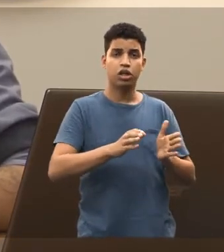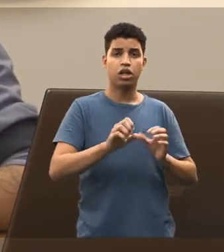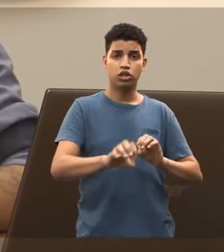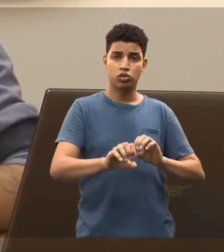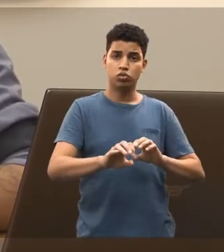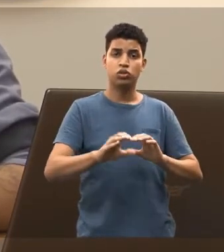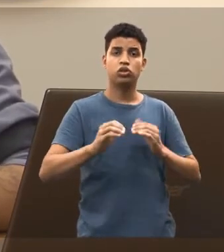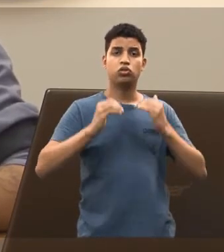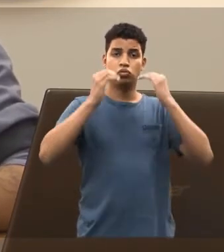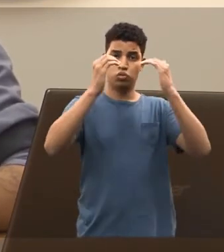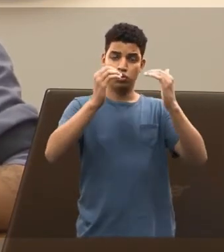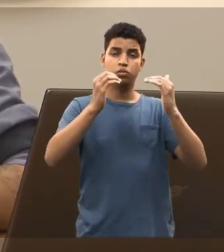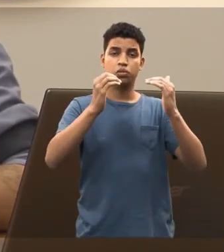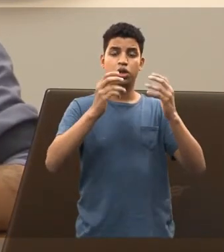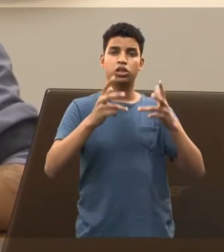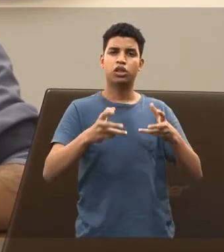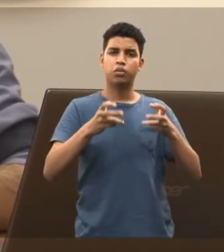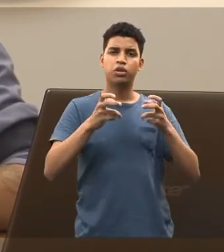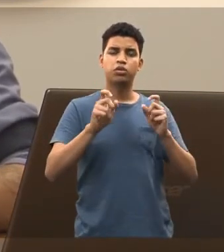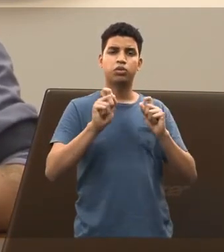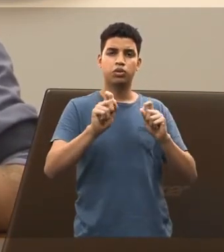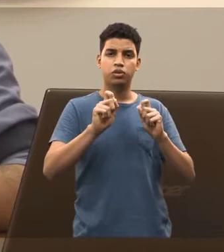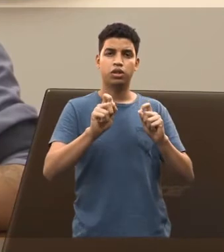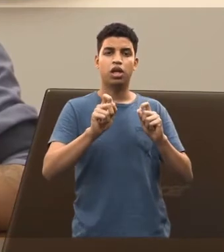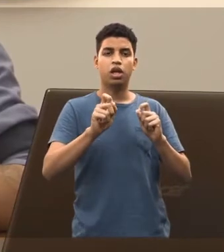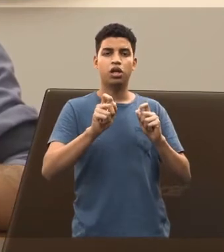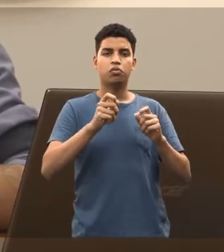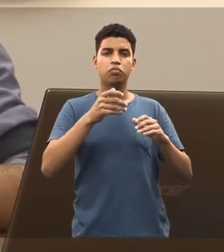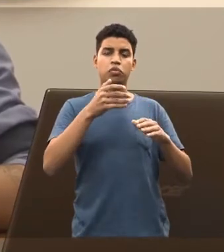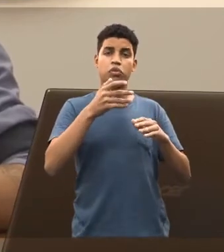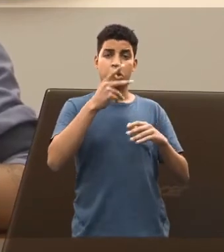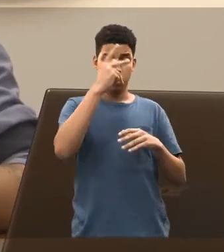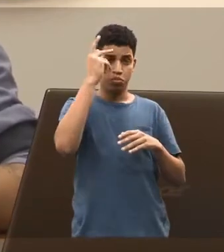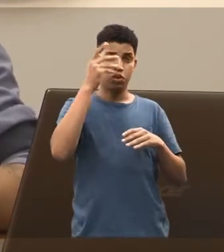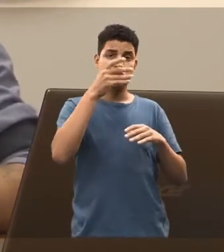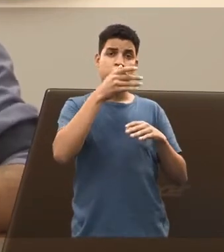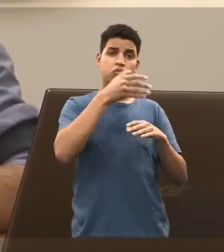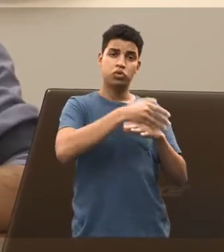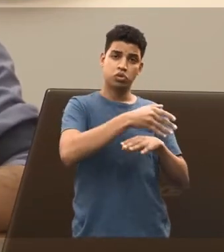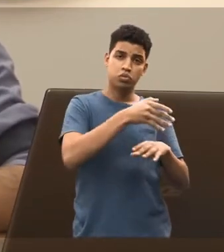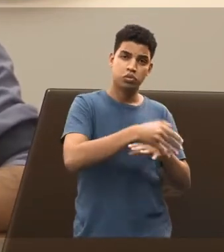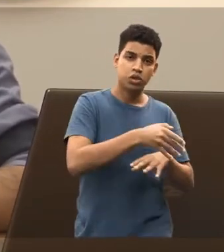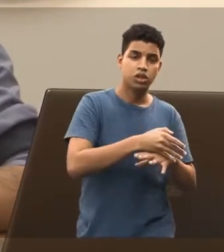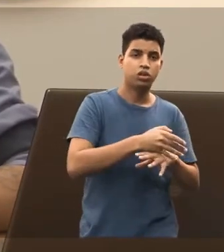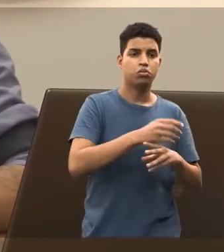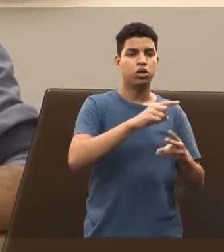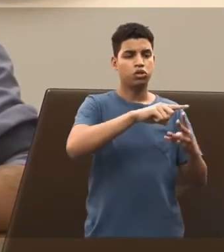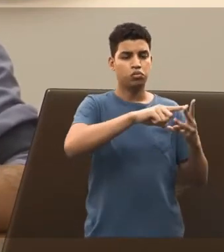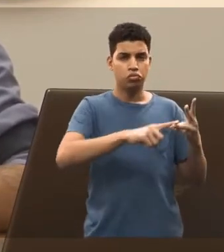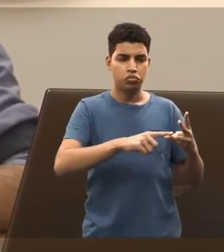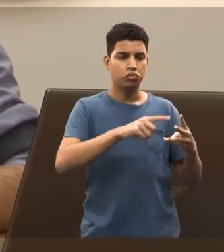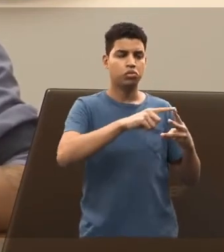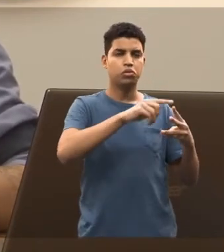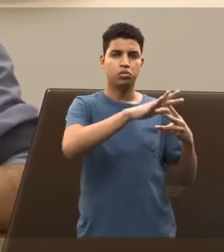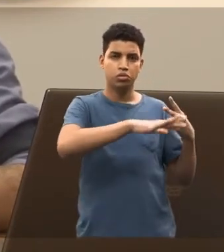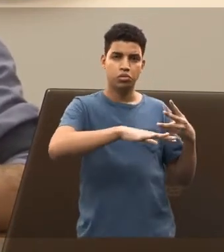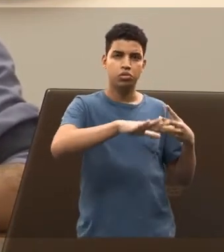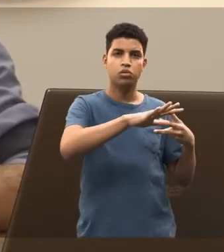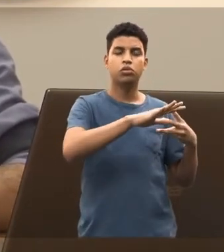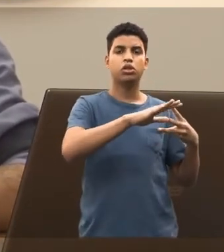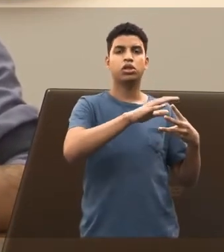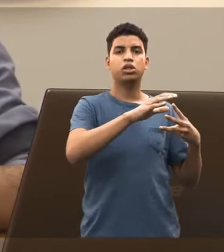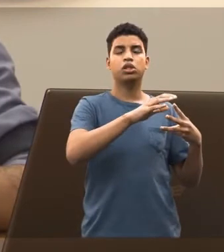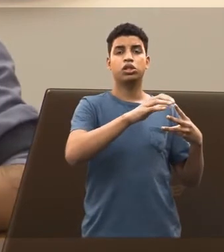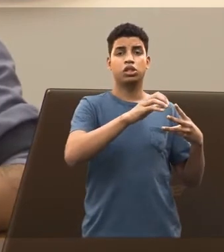superior. Temos visto, né, que várias pessoas com deficiência têm ingressado às três grandes áreas do conhecimento, né, as ciências exatas,